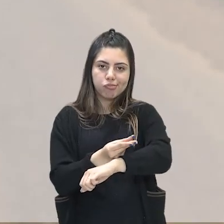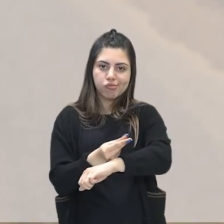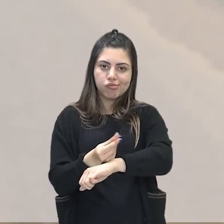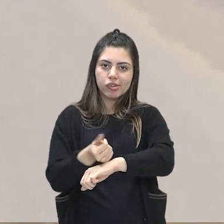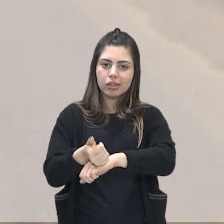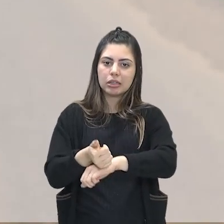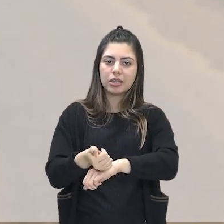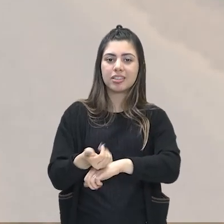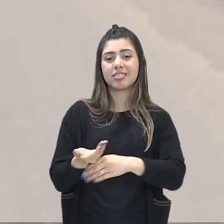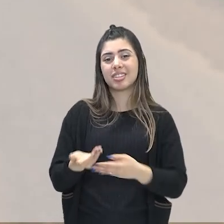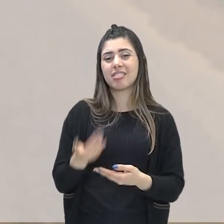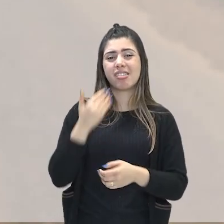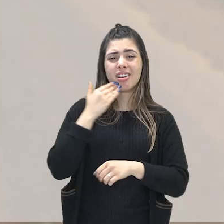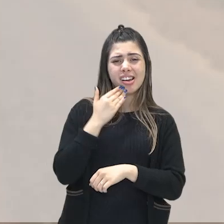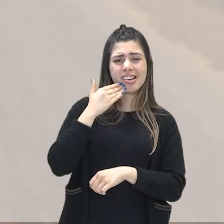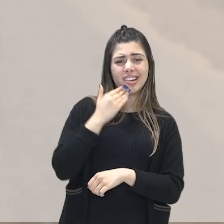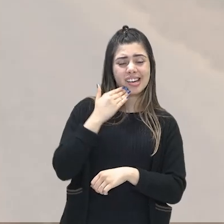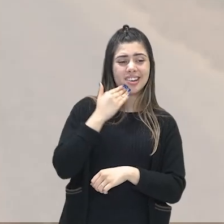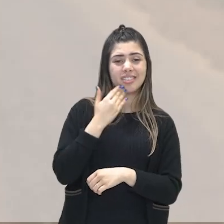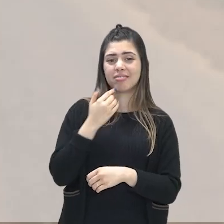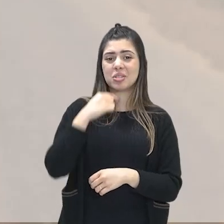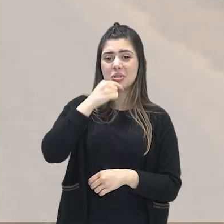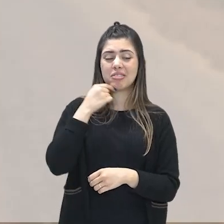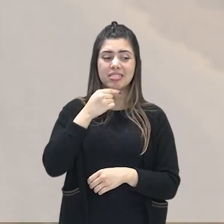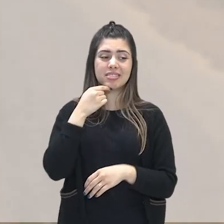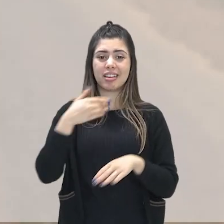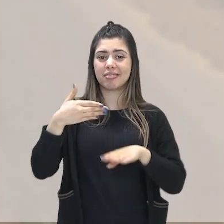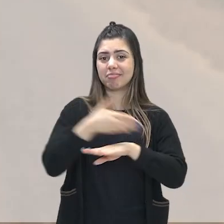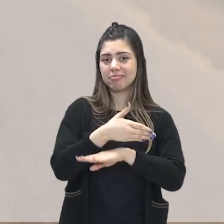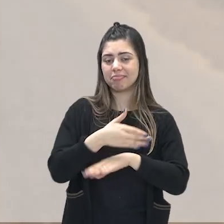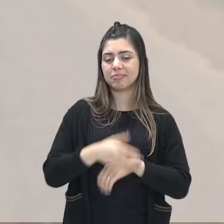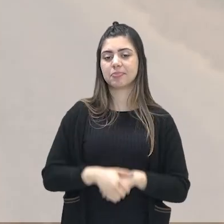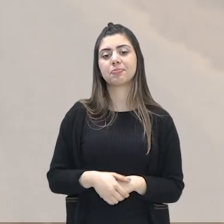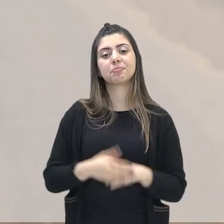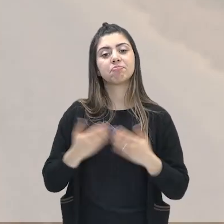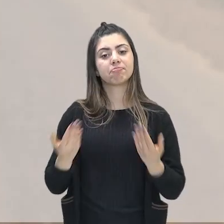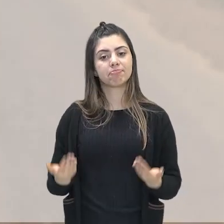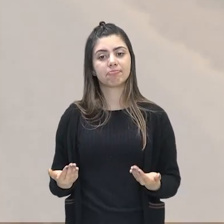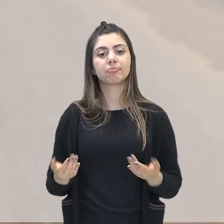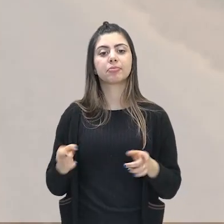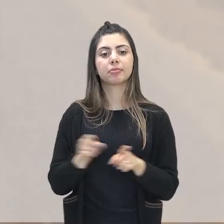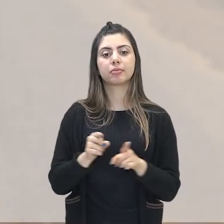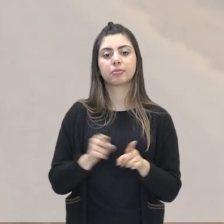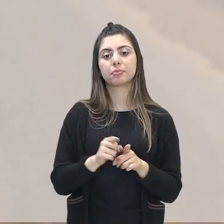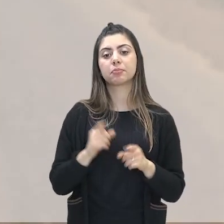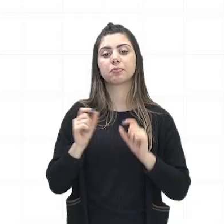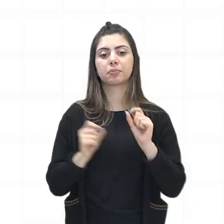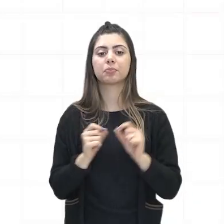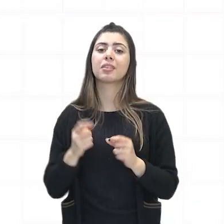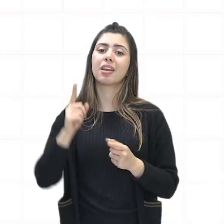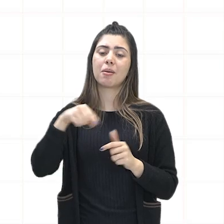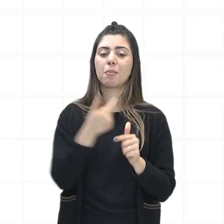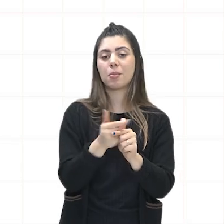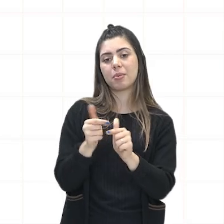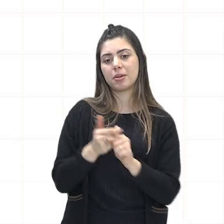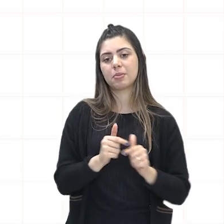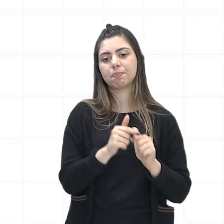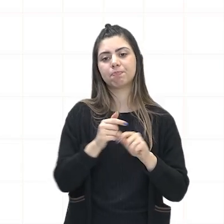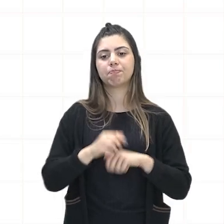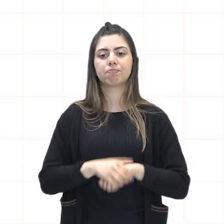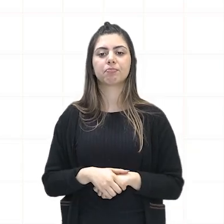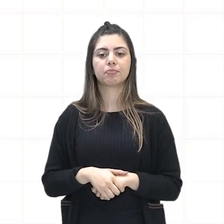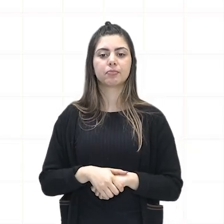se abrindo cada vez mais até ficar uma estrada intransitável, né? E aí a gente tem uma situação que é exatamente